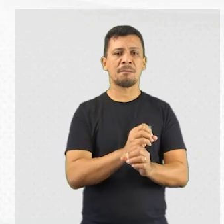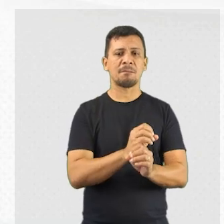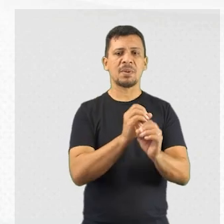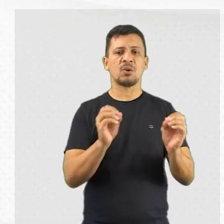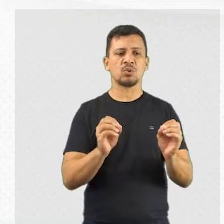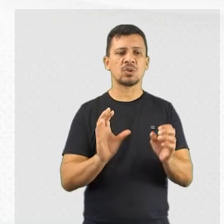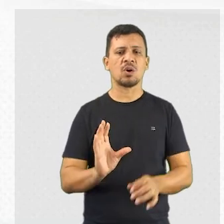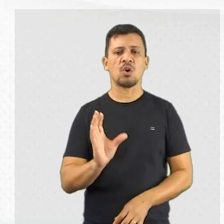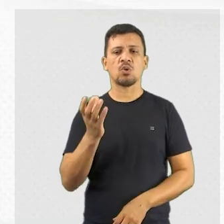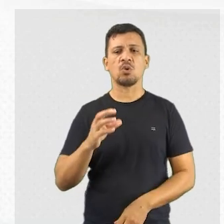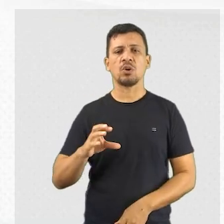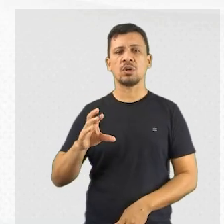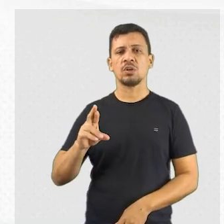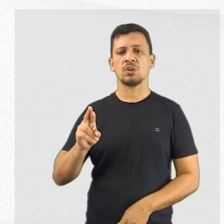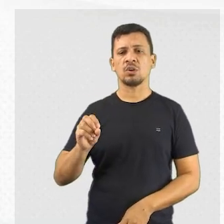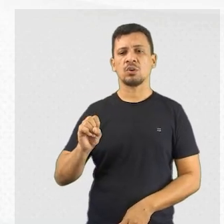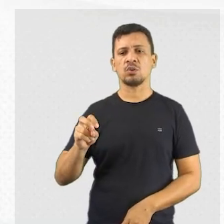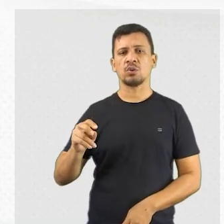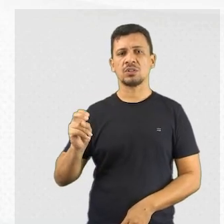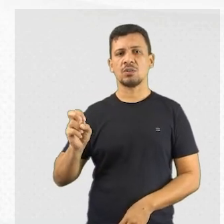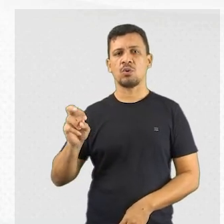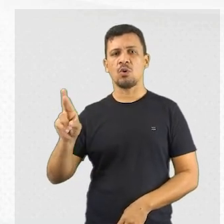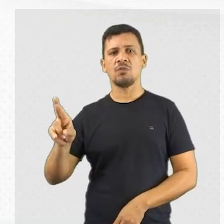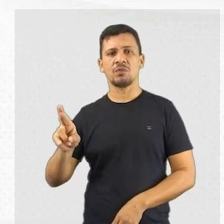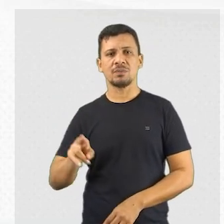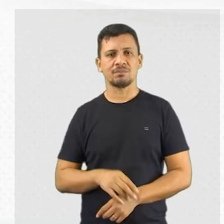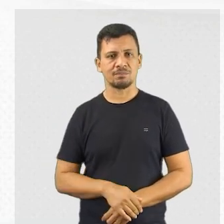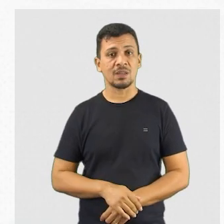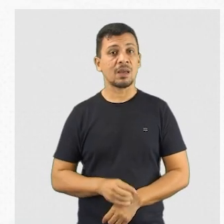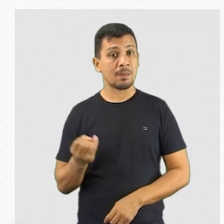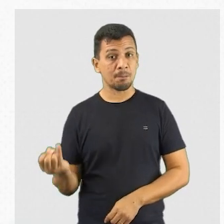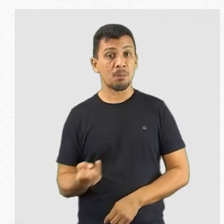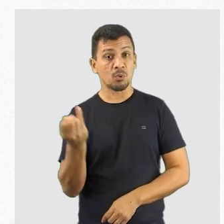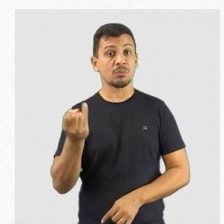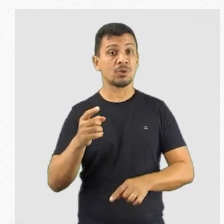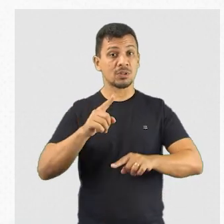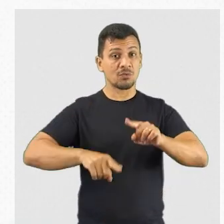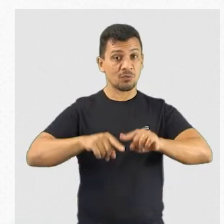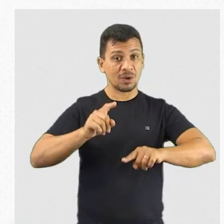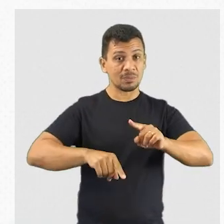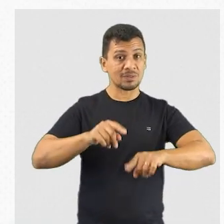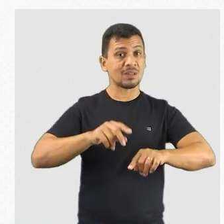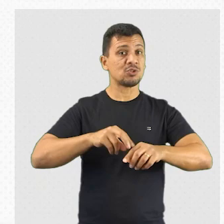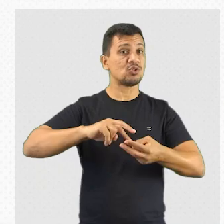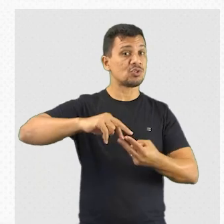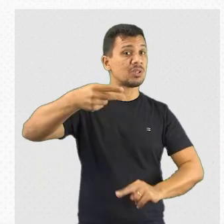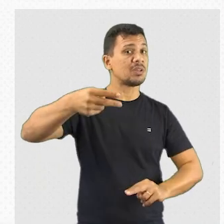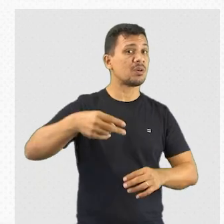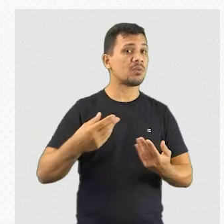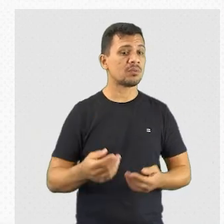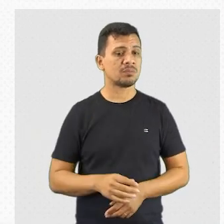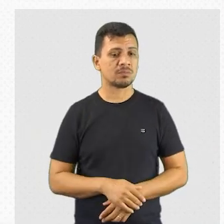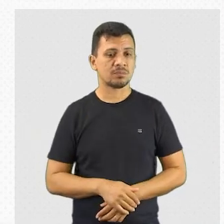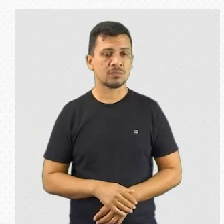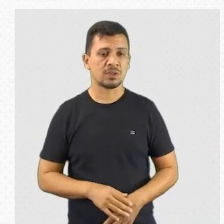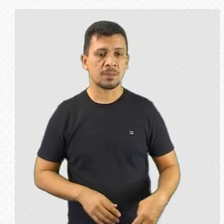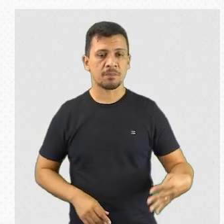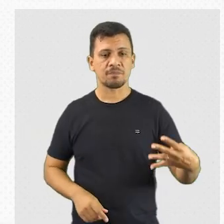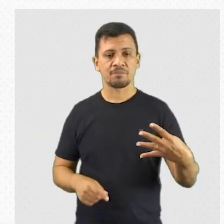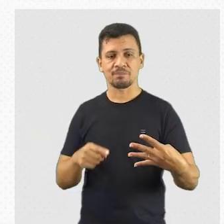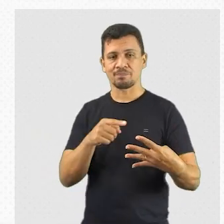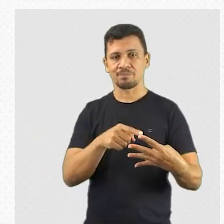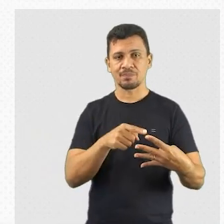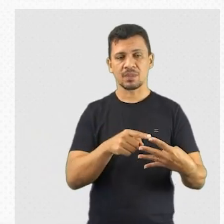crossing over, evento crucial para a variabilidade genética? A gente até falou sobre isso agora há pouco, né? Ocorre na prófase 1, tá, pessoal?